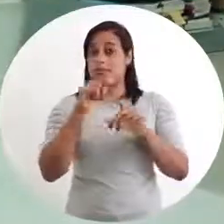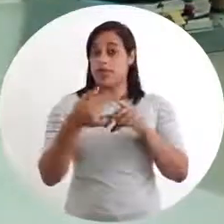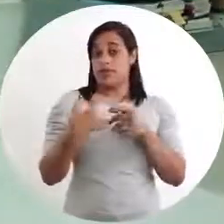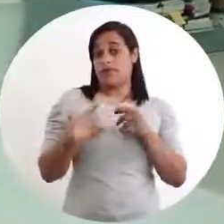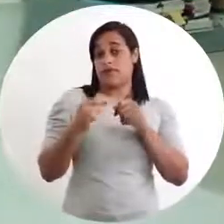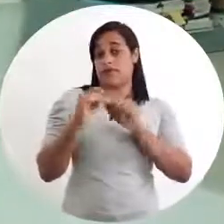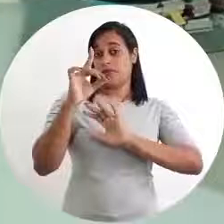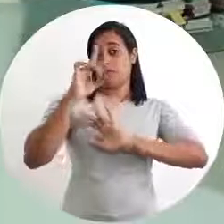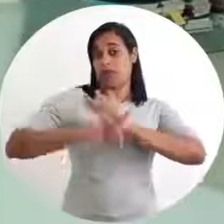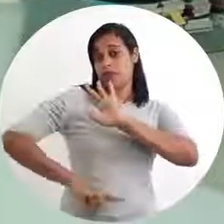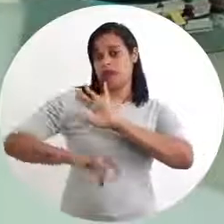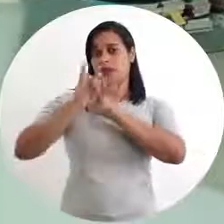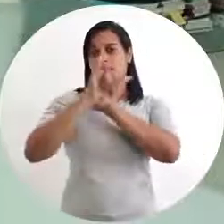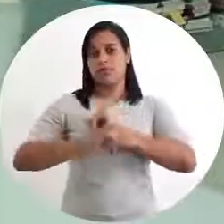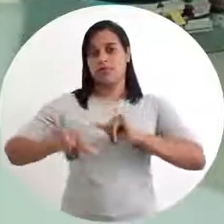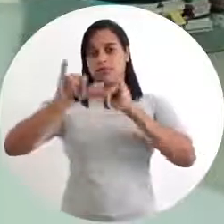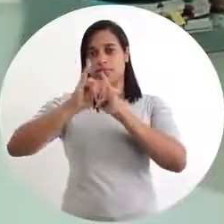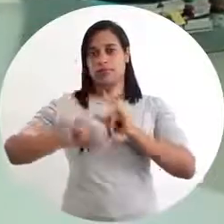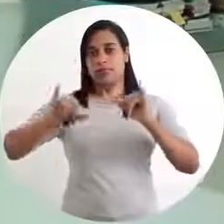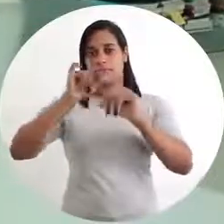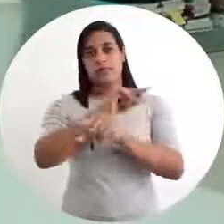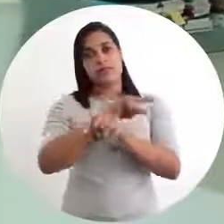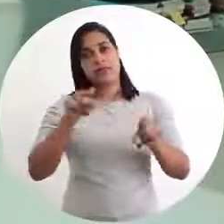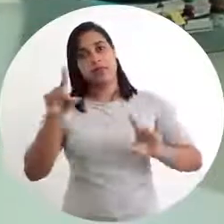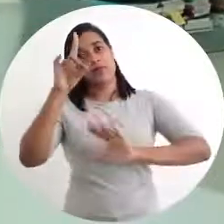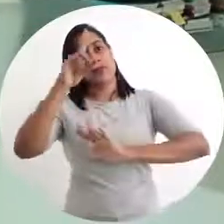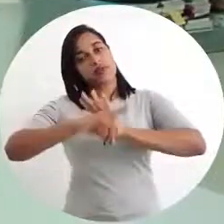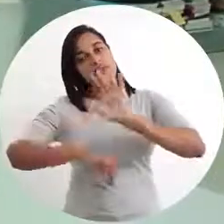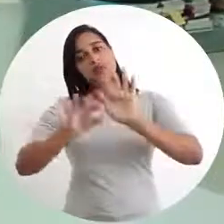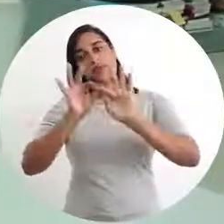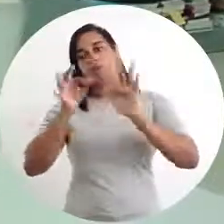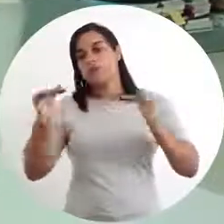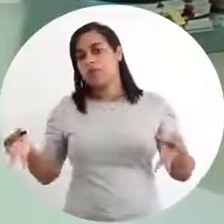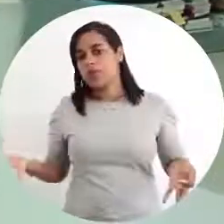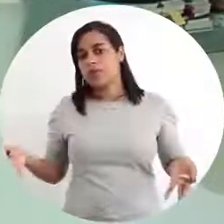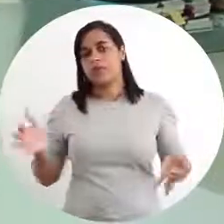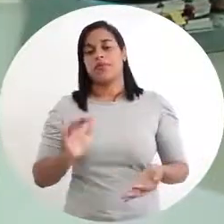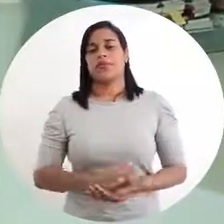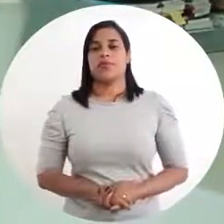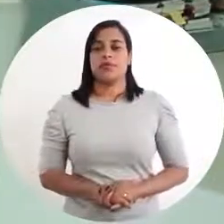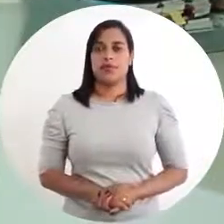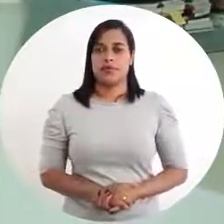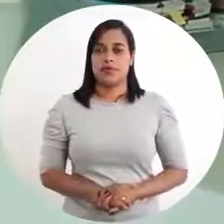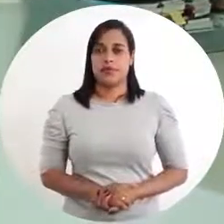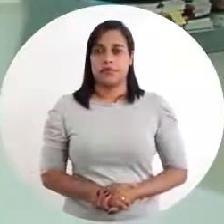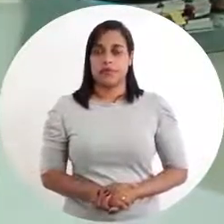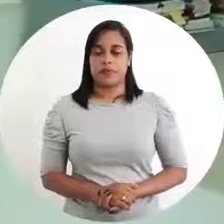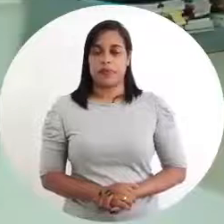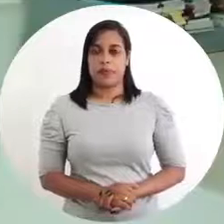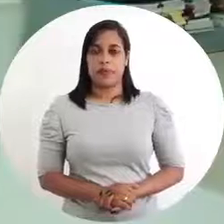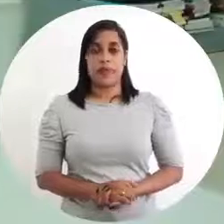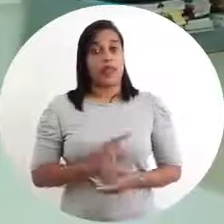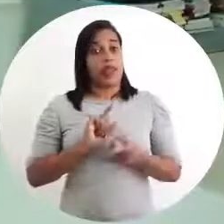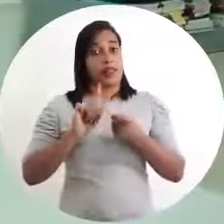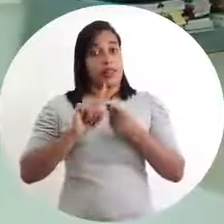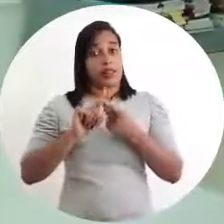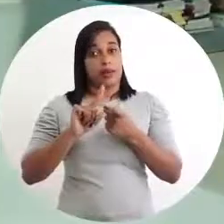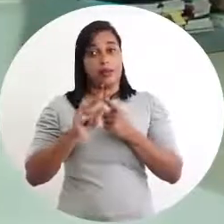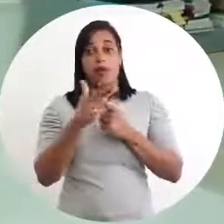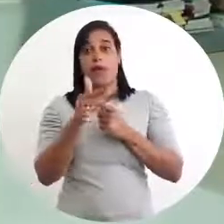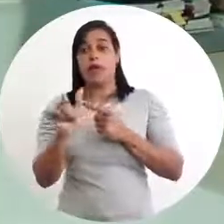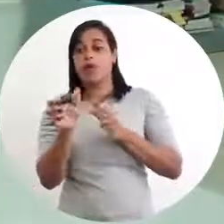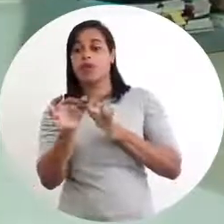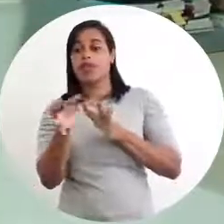o direito, tentar passar para vocês o direito de uma forma mais simplificada, né? Então, também,